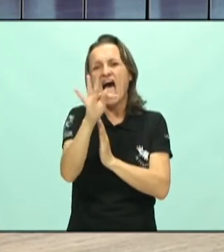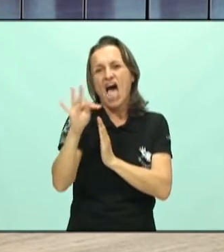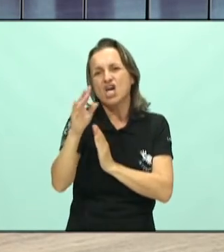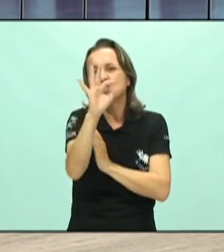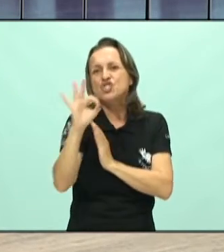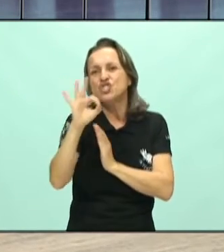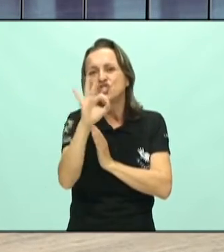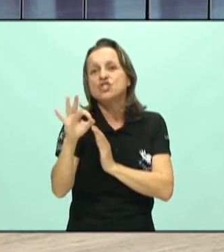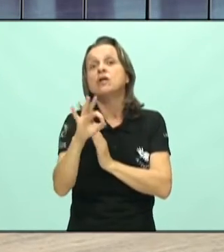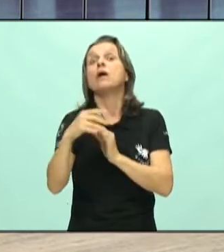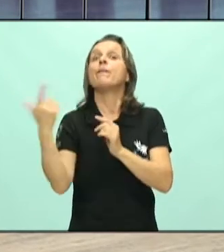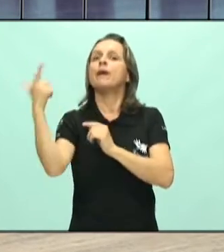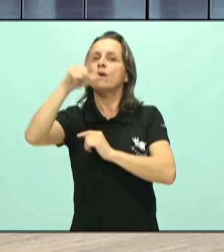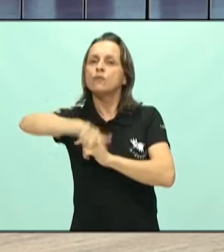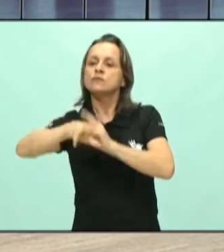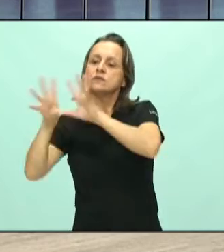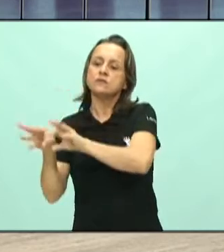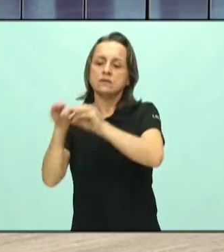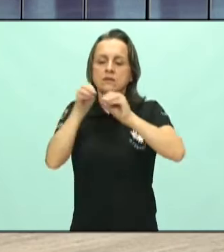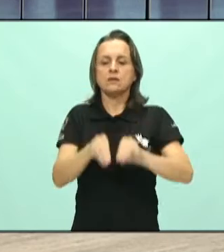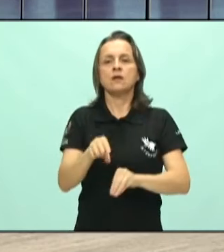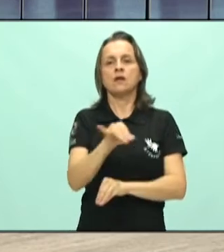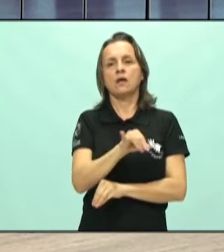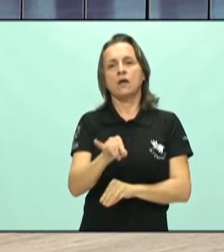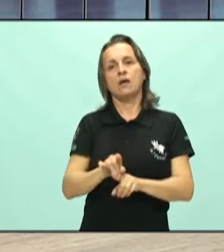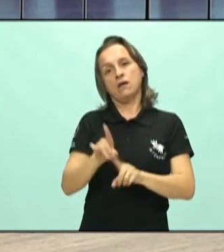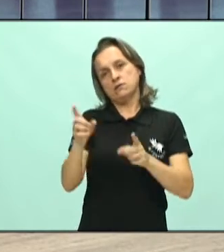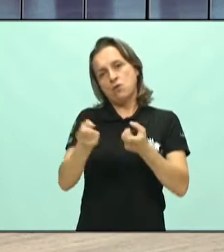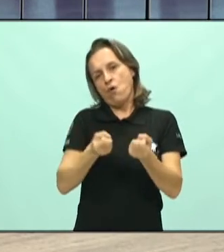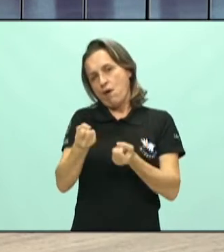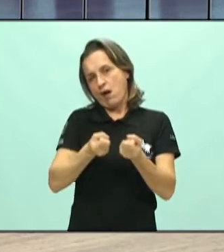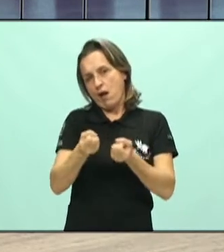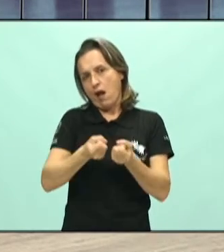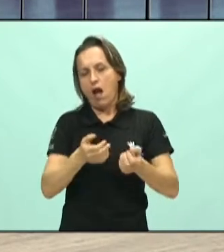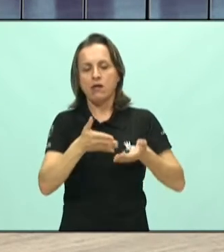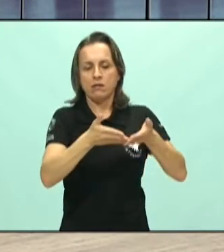Só que essa operação, os carros descem por navio ro-ro,